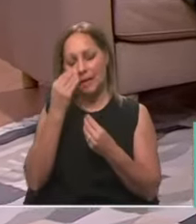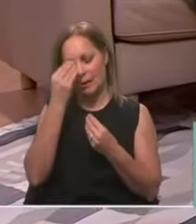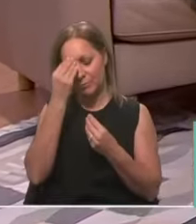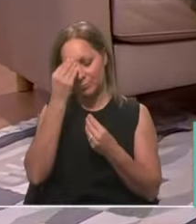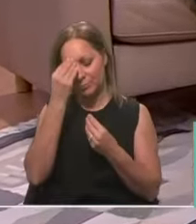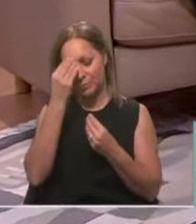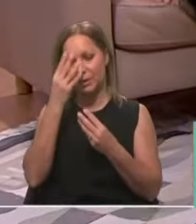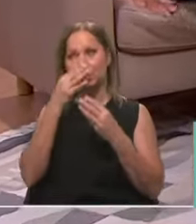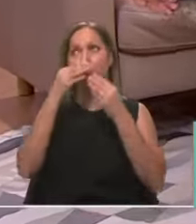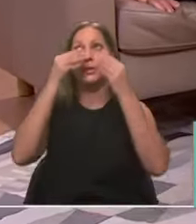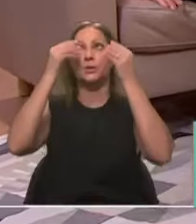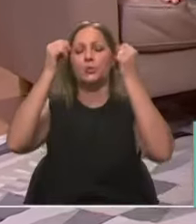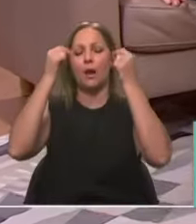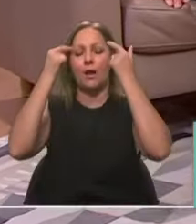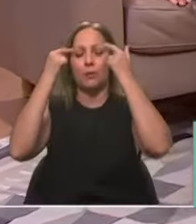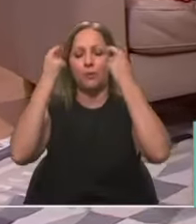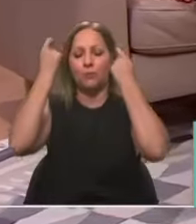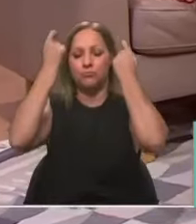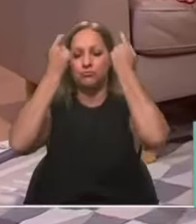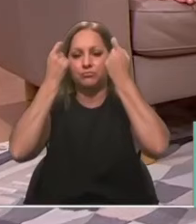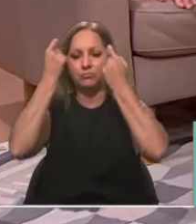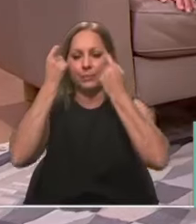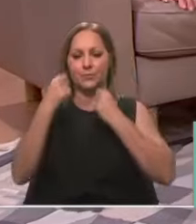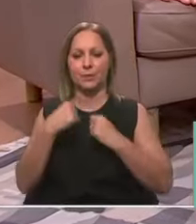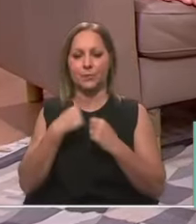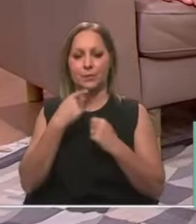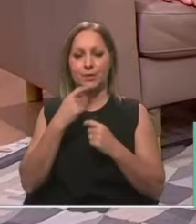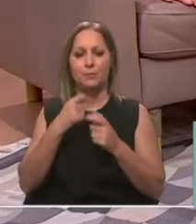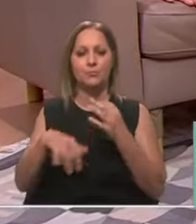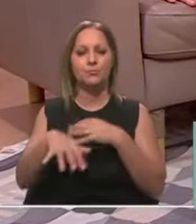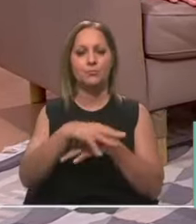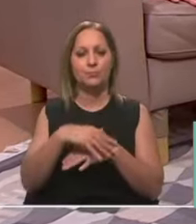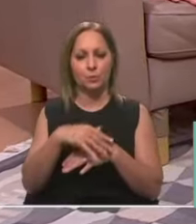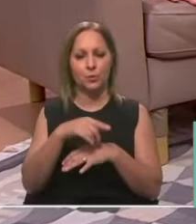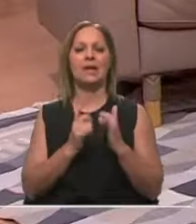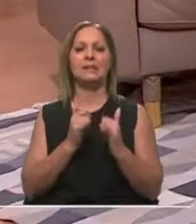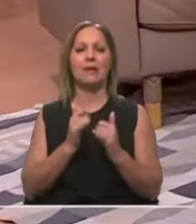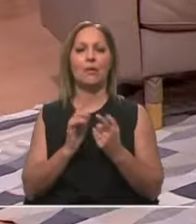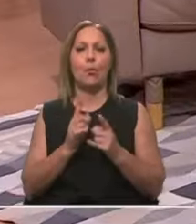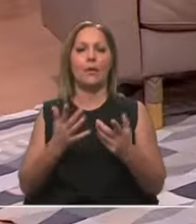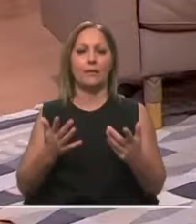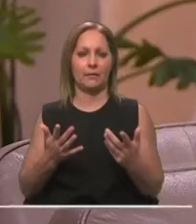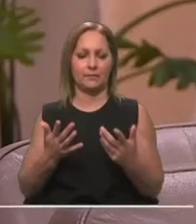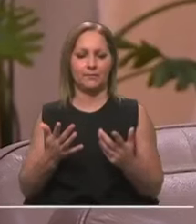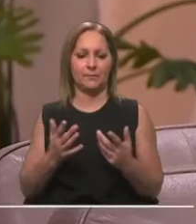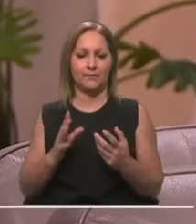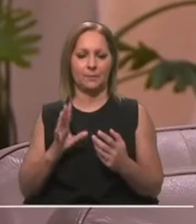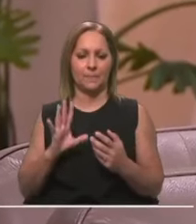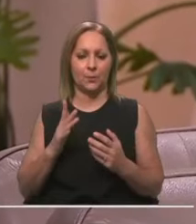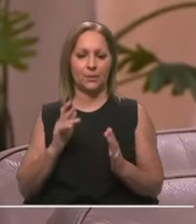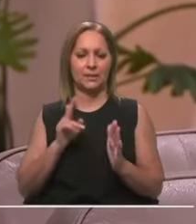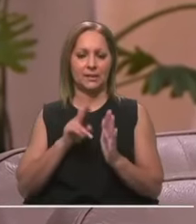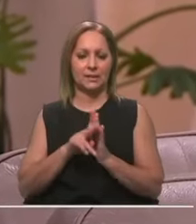E eu via que as pessoas contemplavam a vida no ponto de vista mais funcional. Quando eu fui logo para a